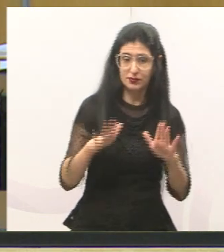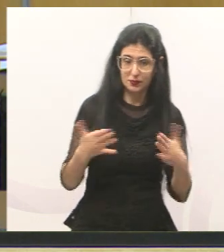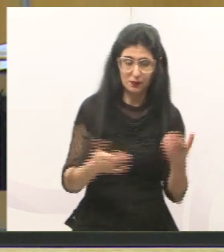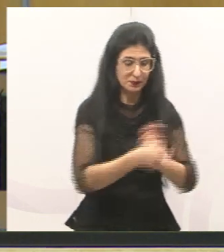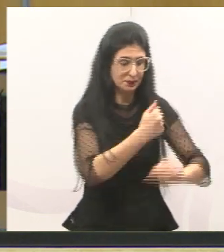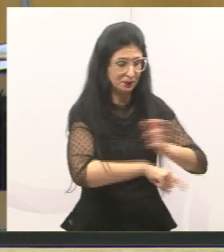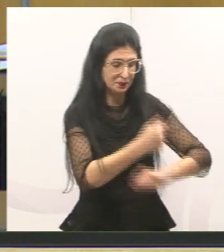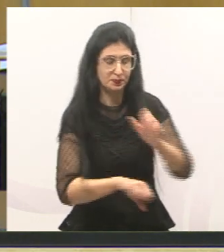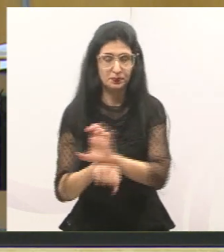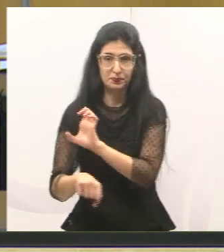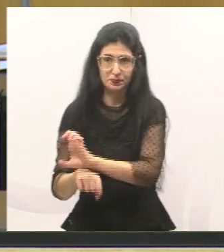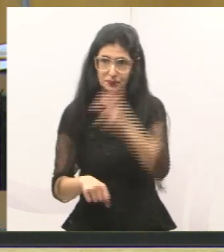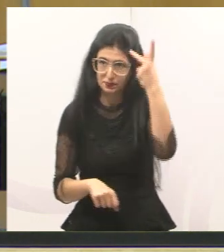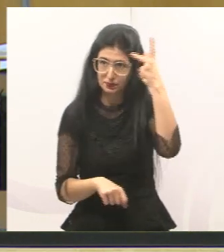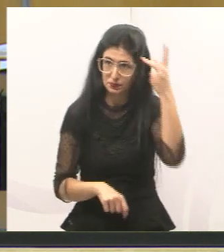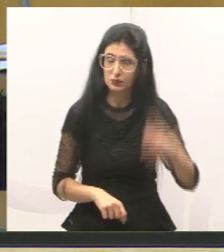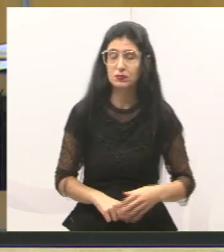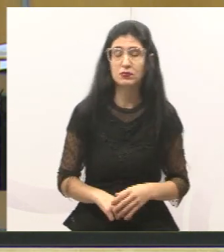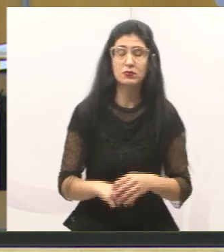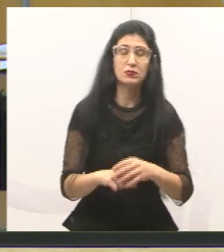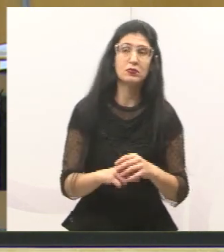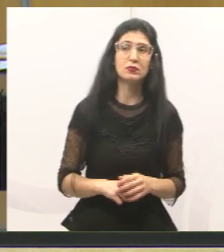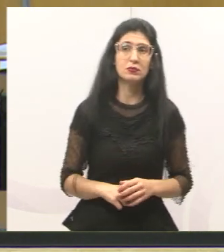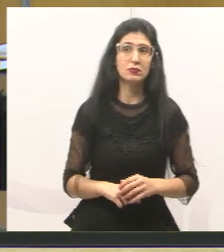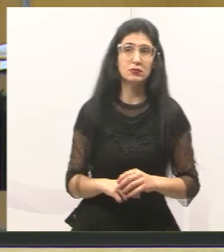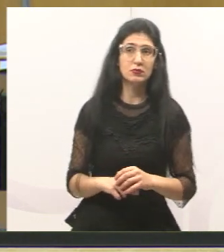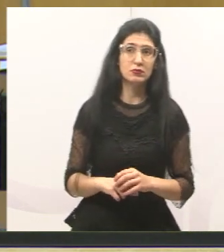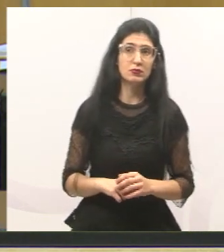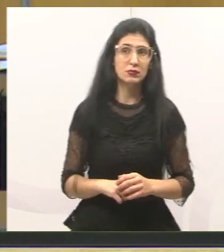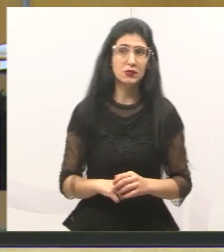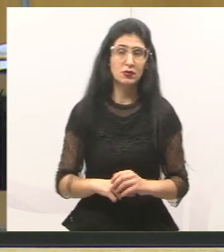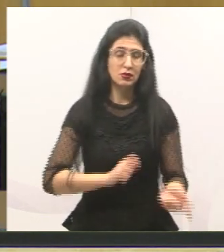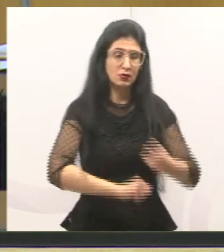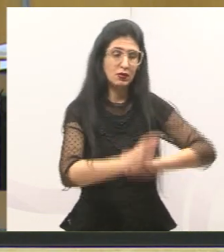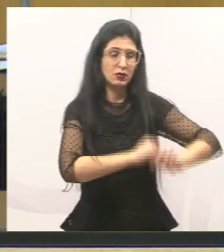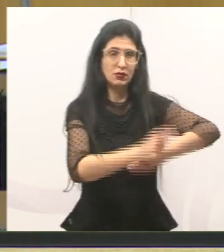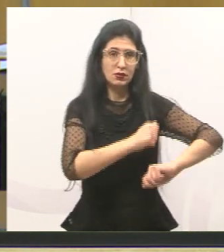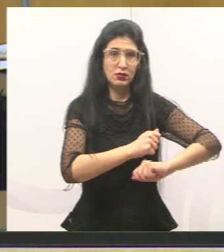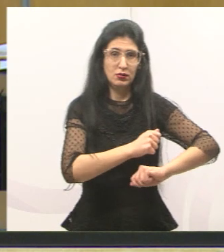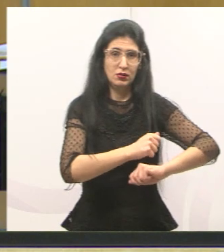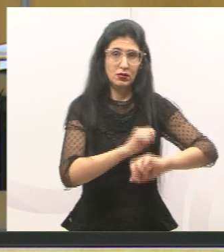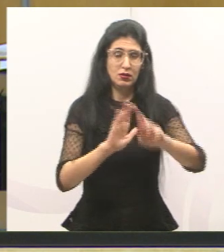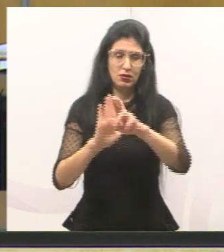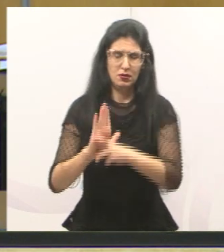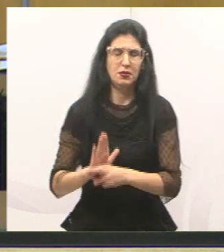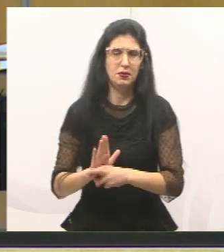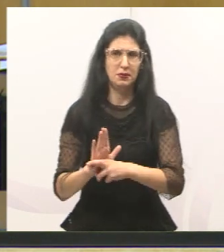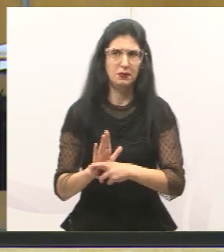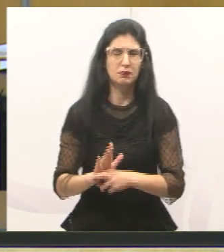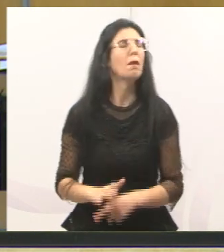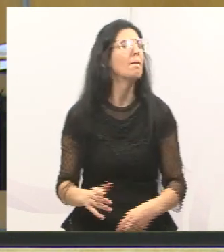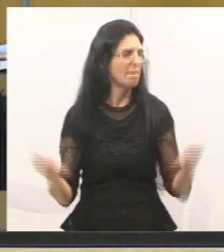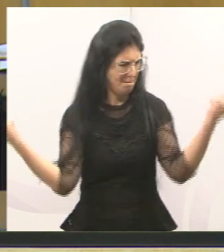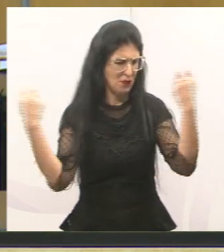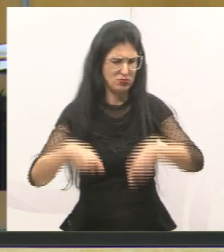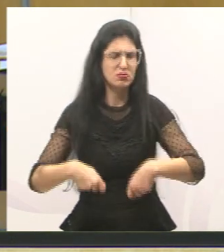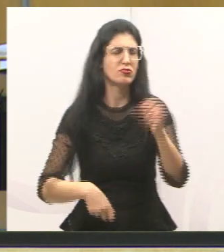Contas do Estado converteu-se em procedimento administrativo, passando então a exigir a ampla defesa